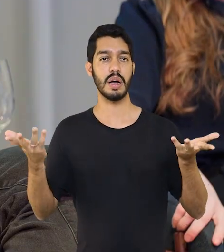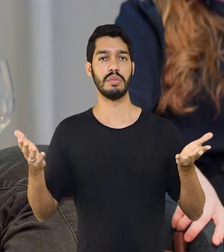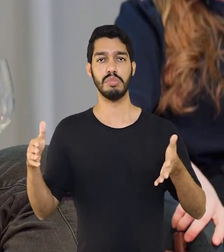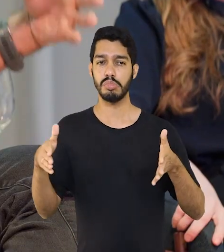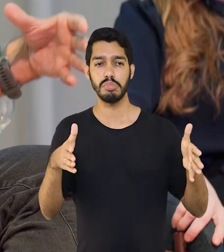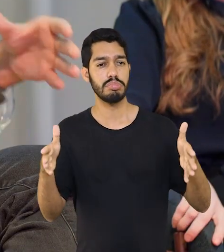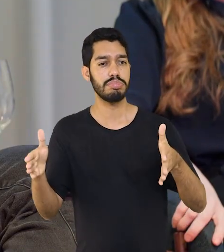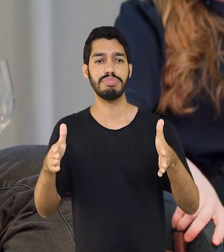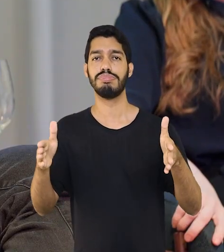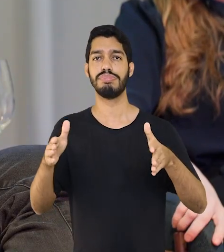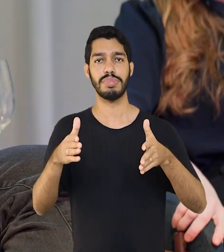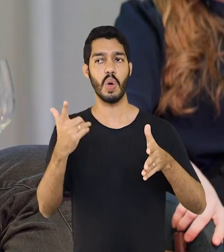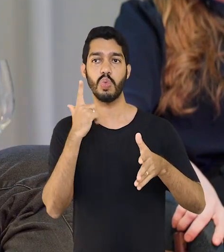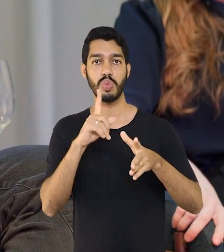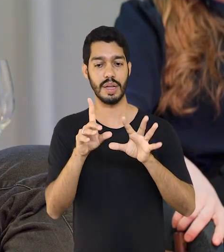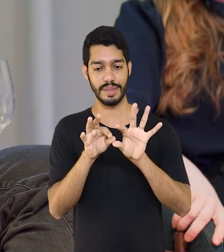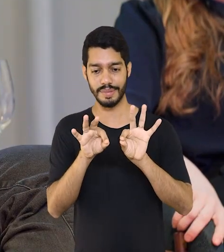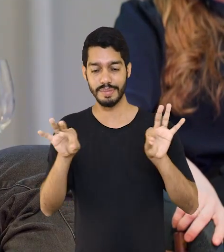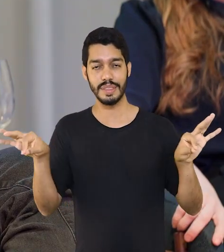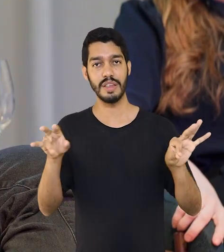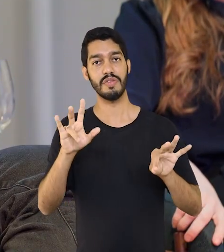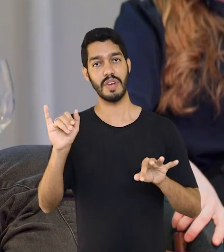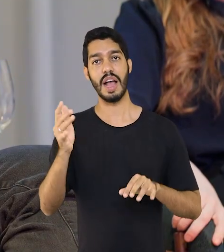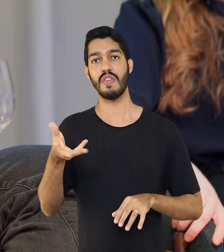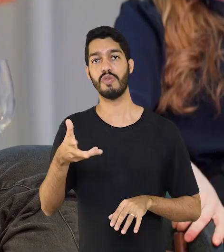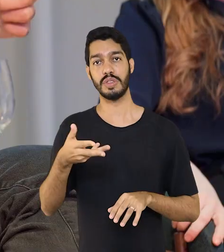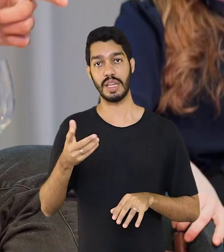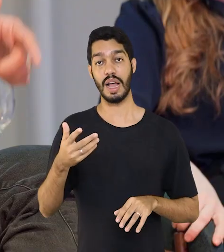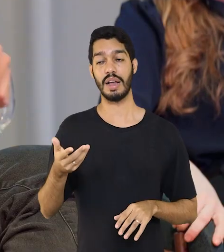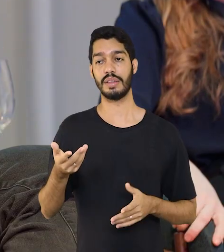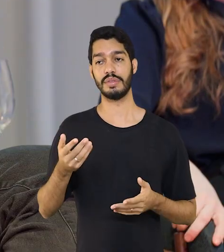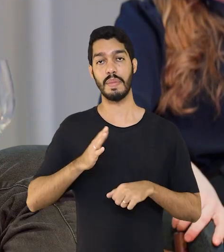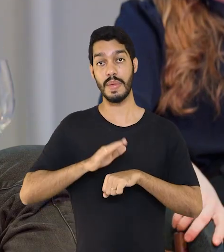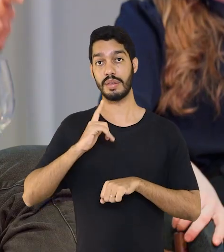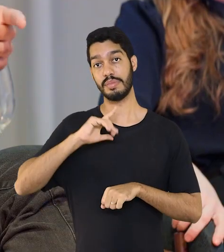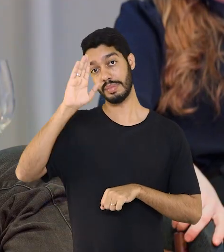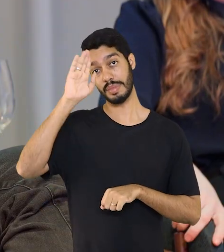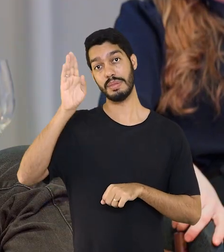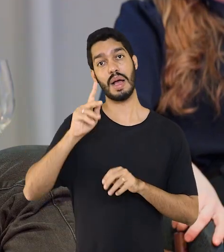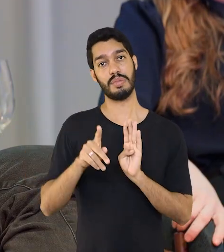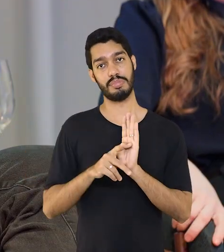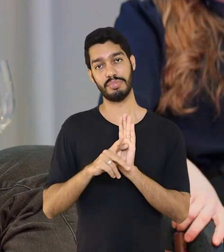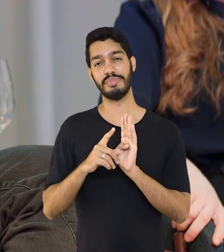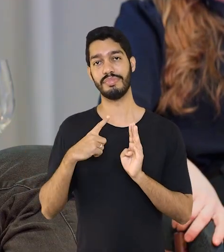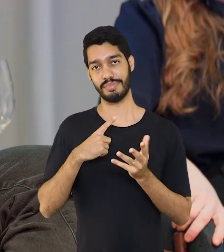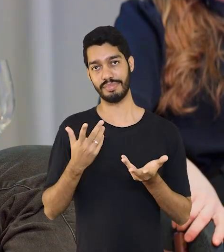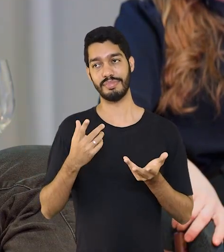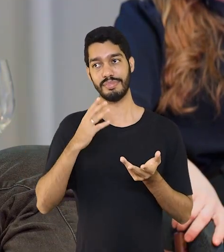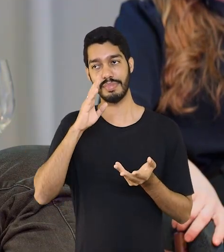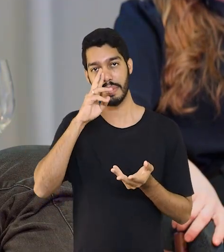o desenho da via, tudo isso vai acabar influenciando na velocidade, que é o principal